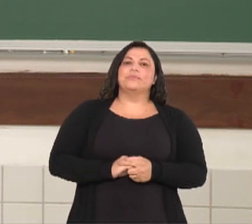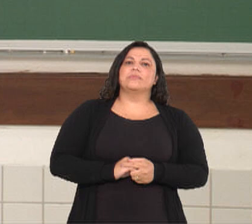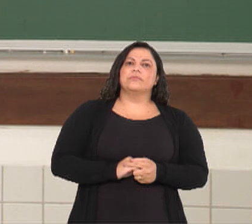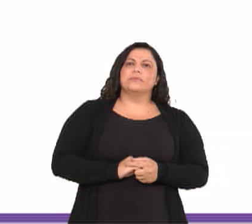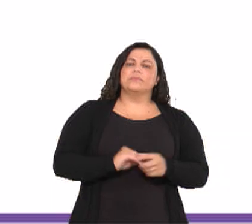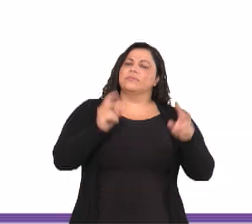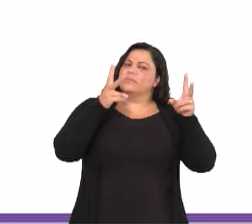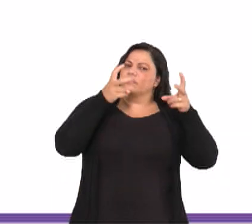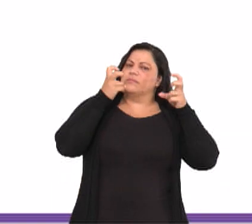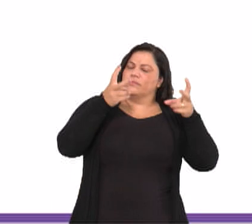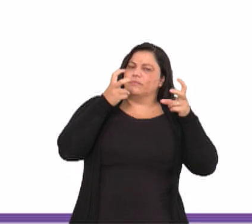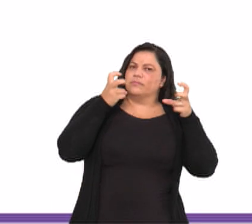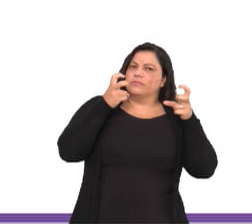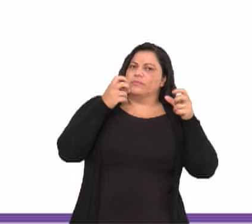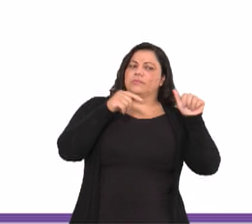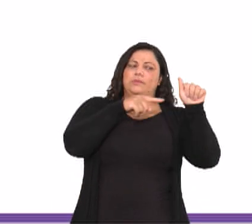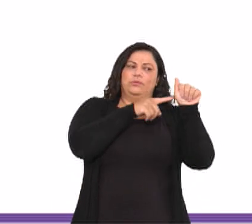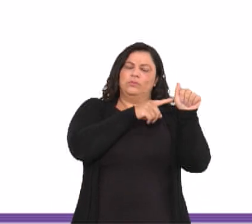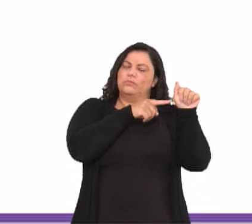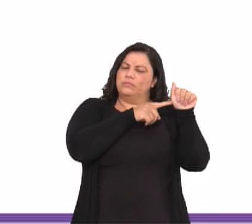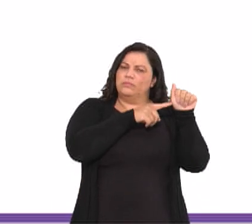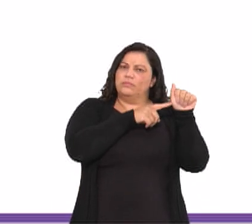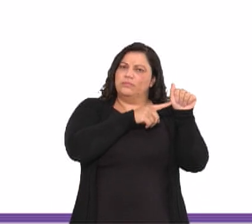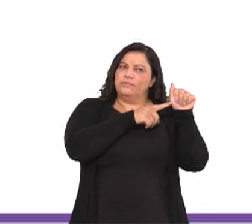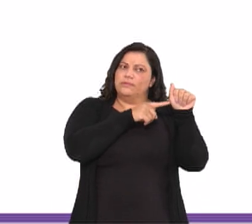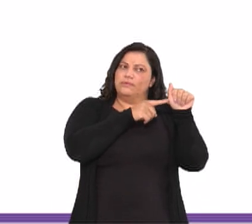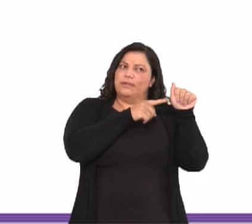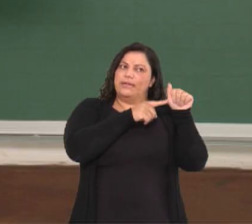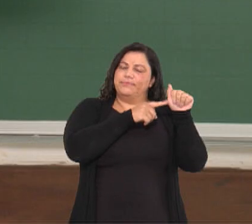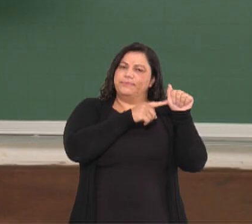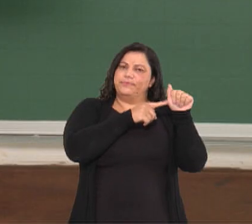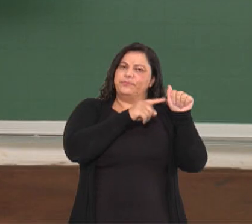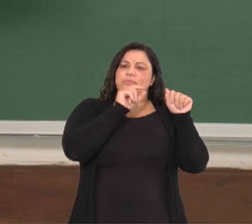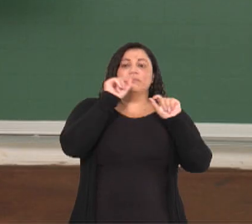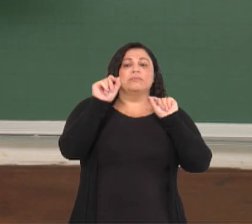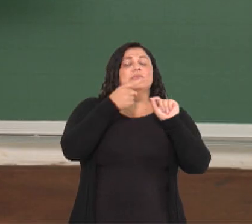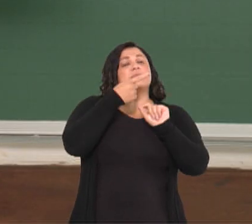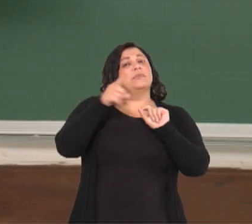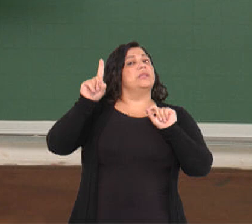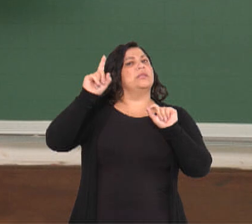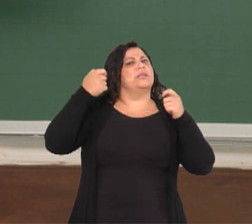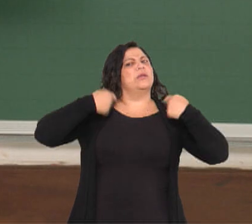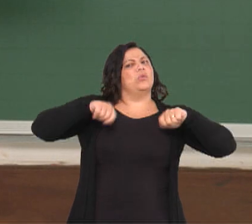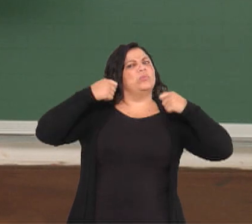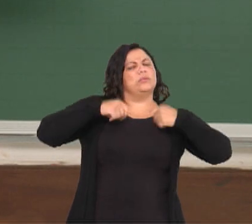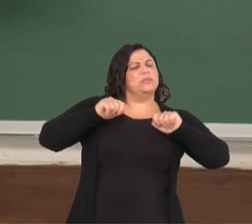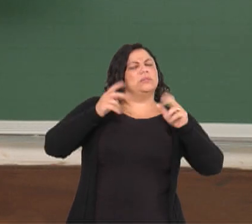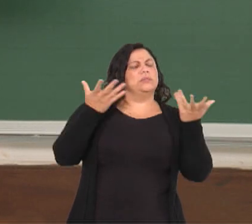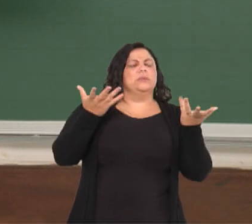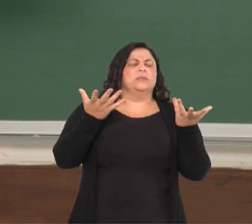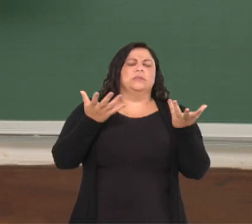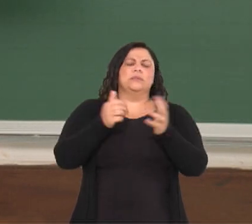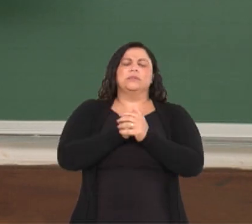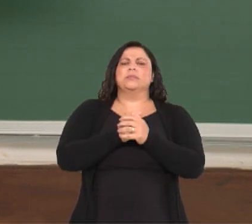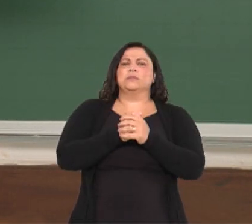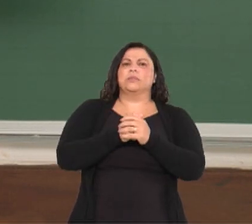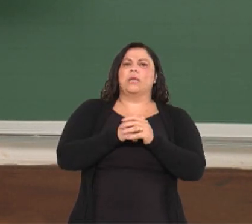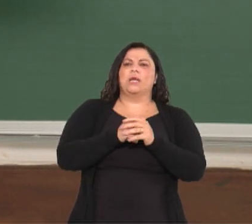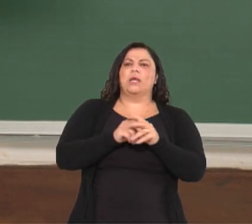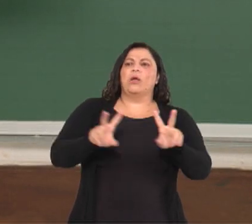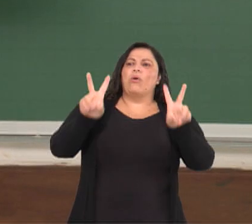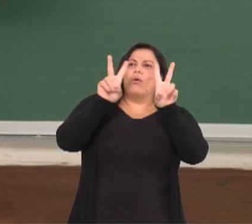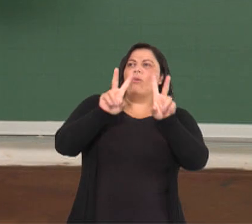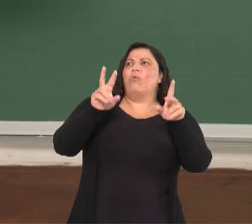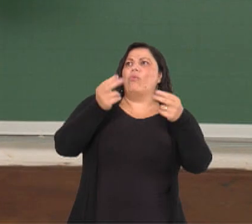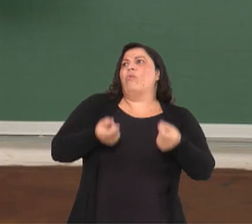Veja que a intensidade de força elétrica e campo elétrico não necessariamente tem o mesmo valor, porque tem uma relação, uma equação, como